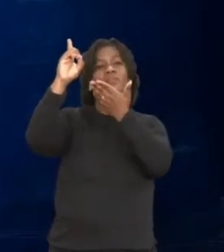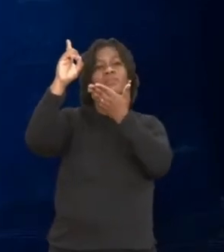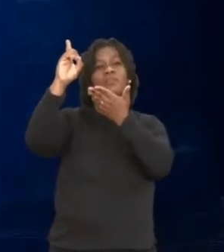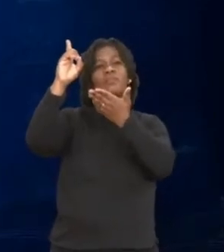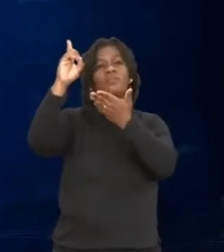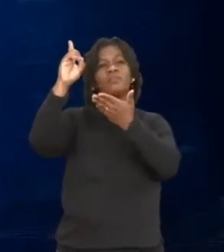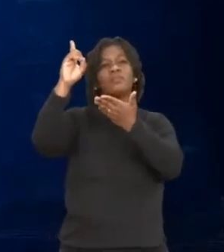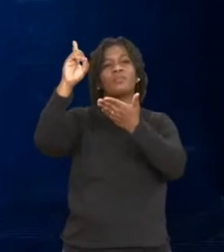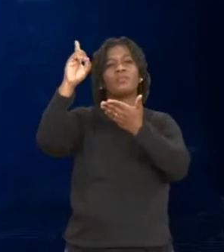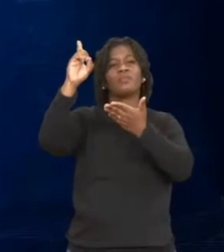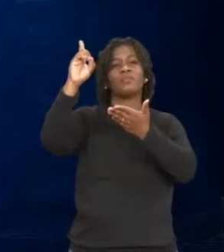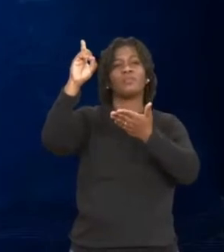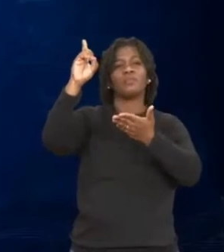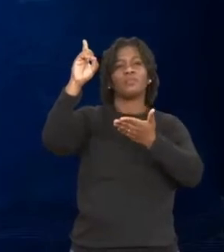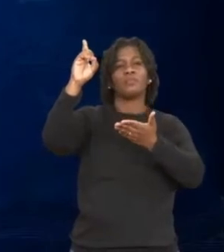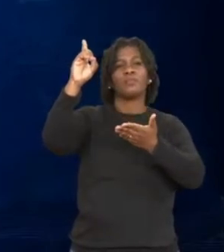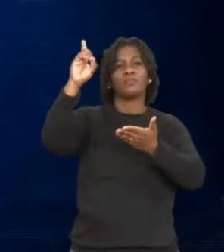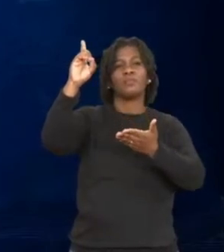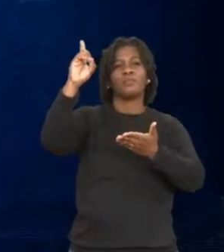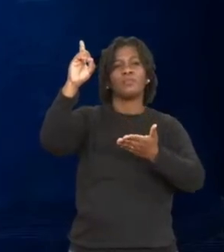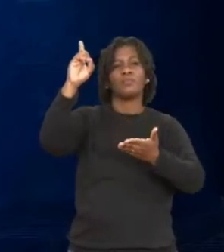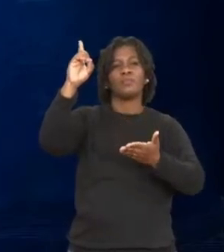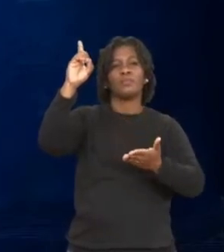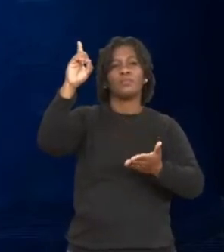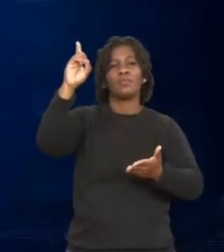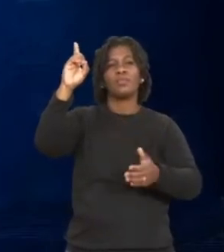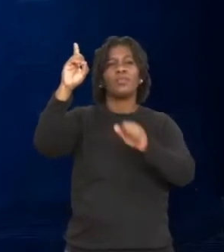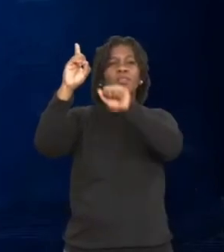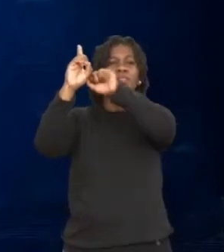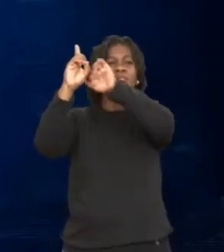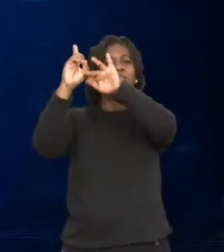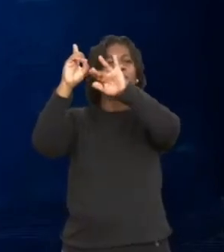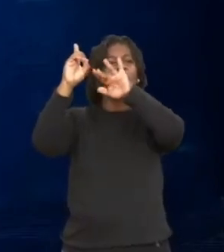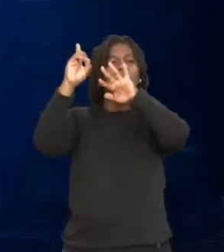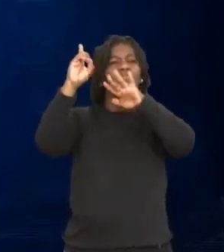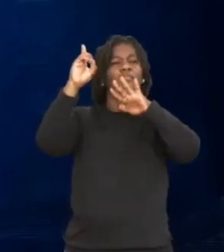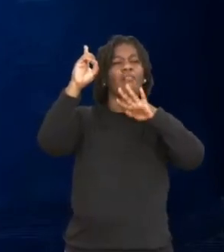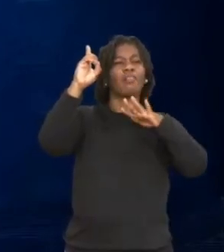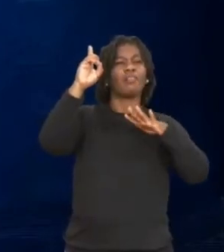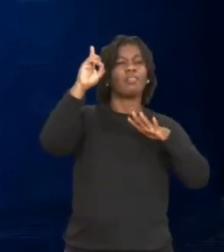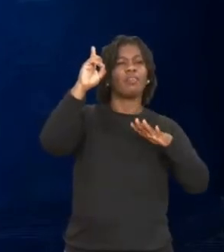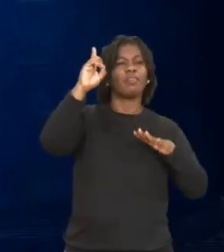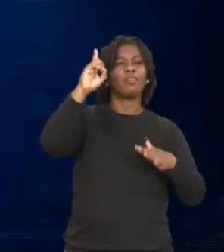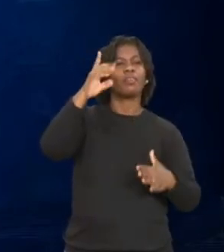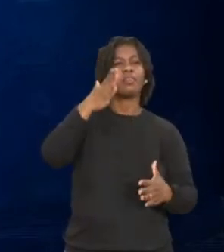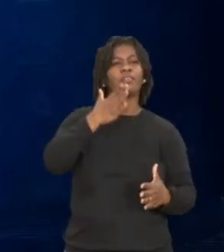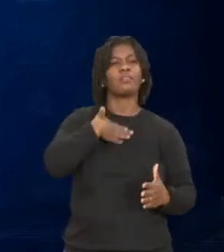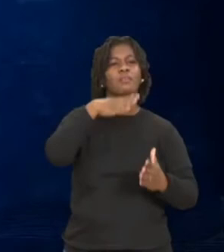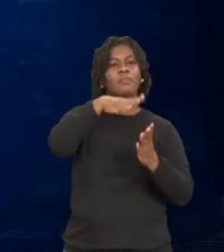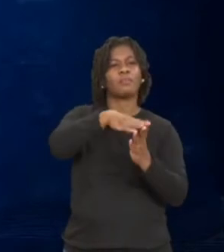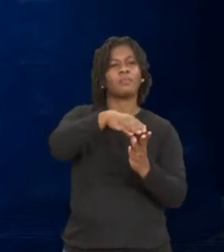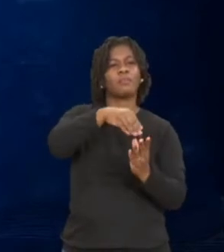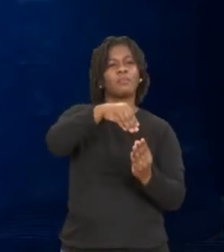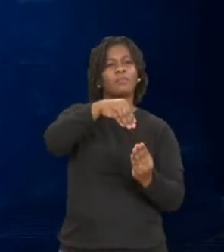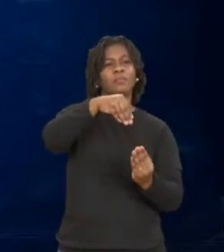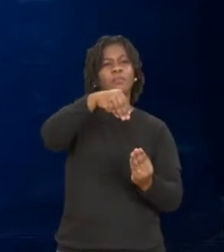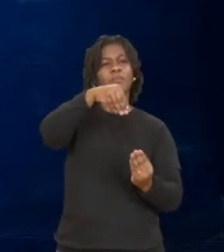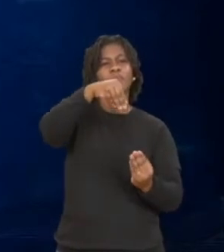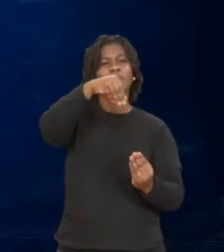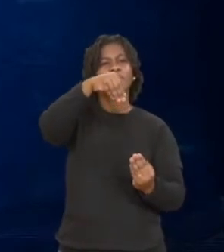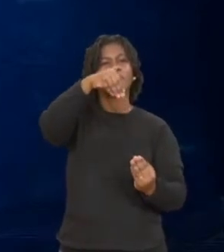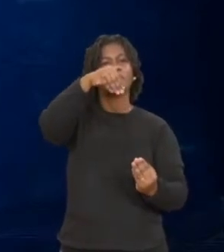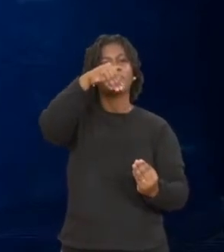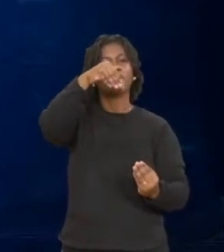és. Fonte eterna que jorra em minha alma. A fonte eterna que jorra